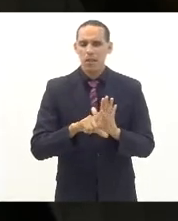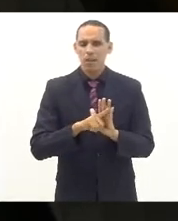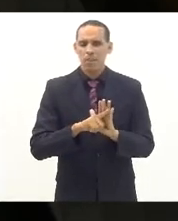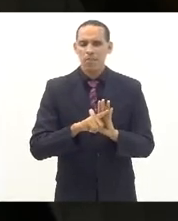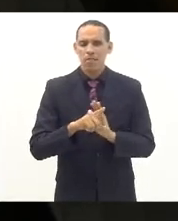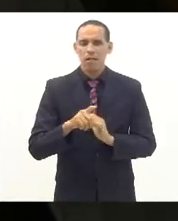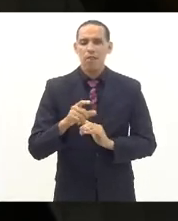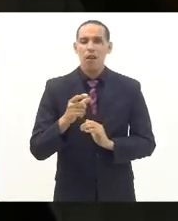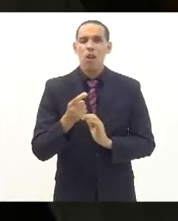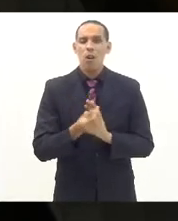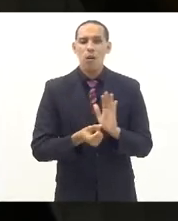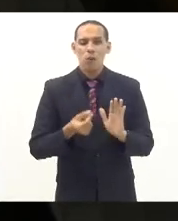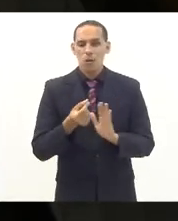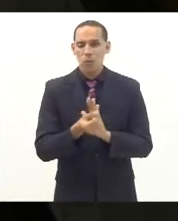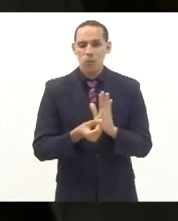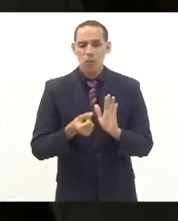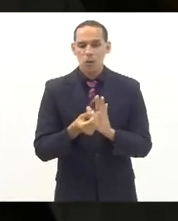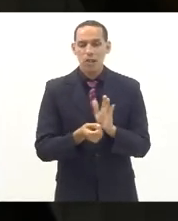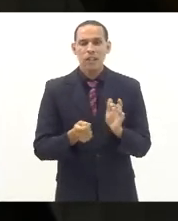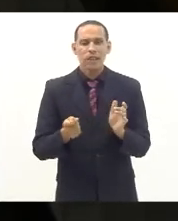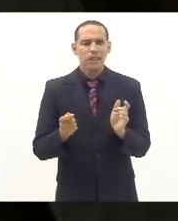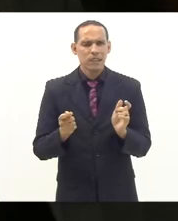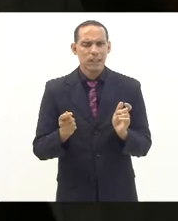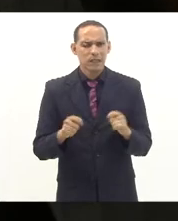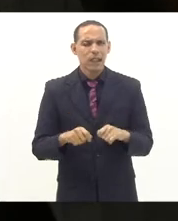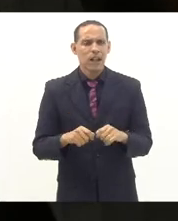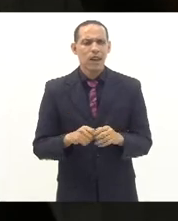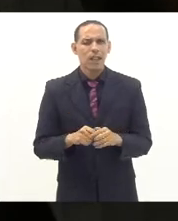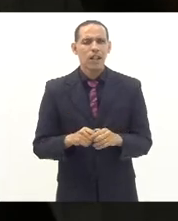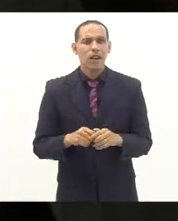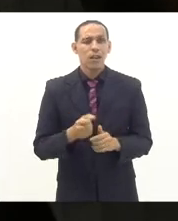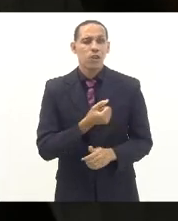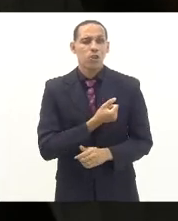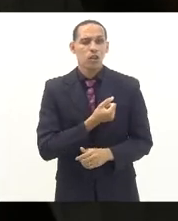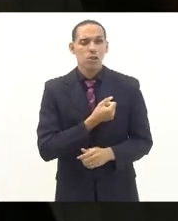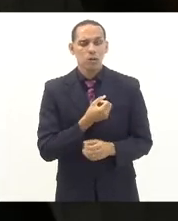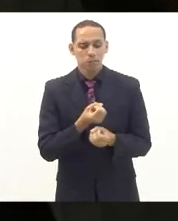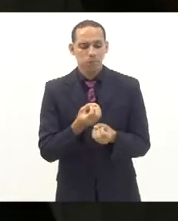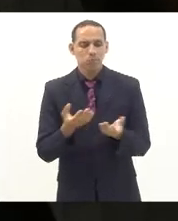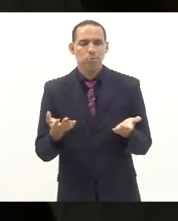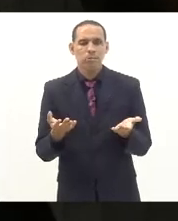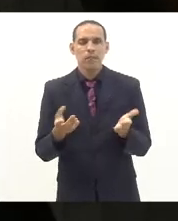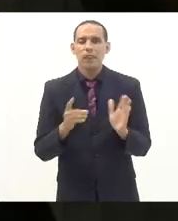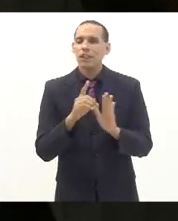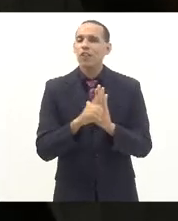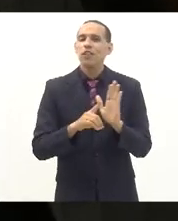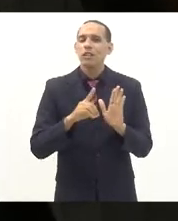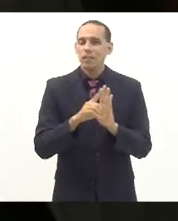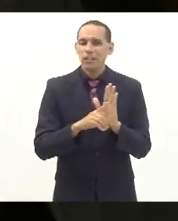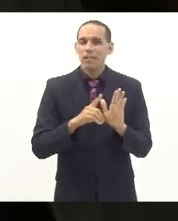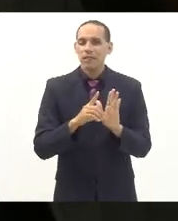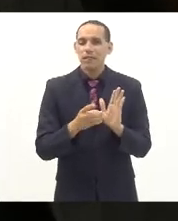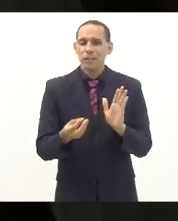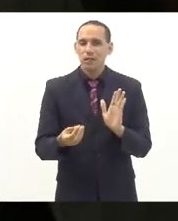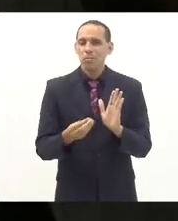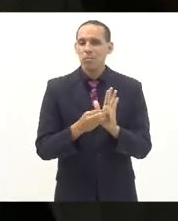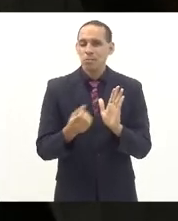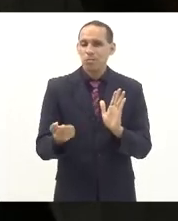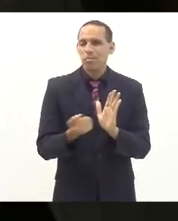orçamentária que vai decompor em números as diretrizes fixadas